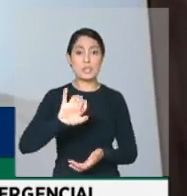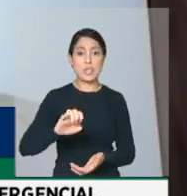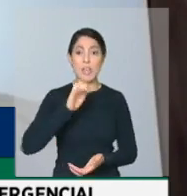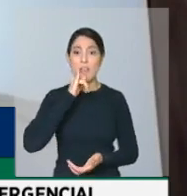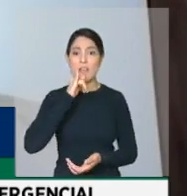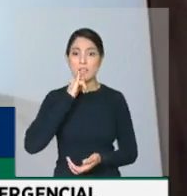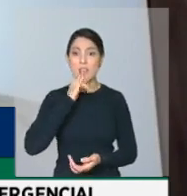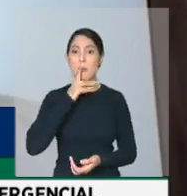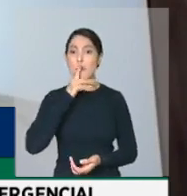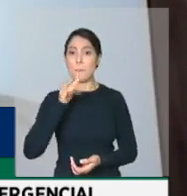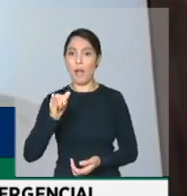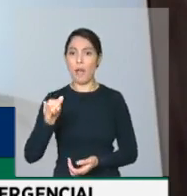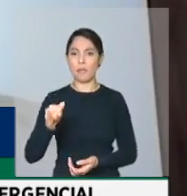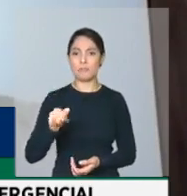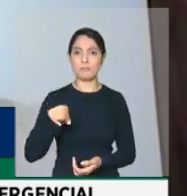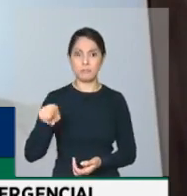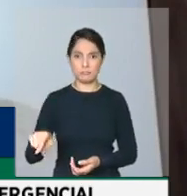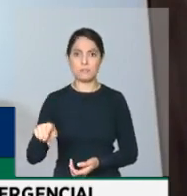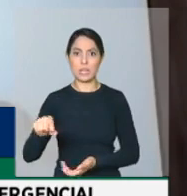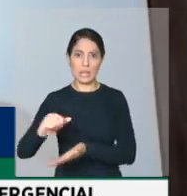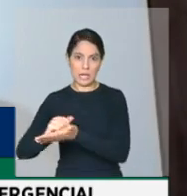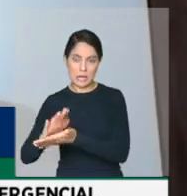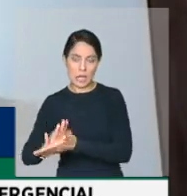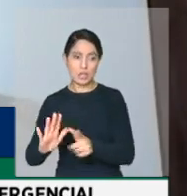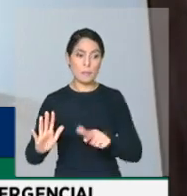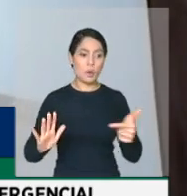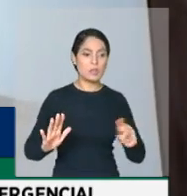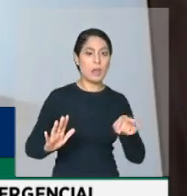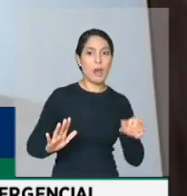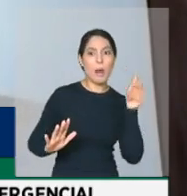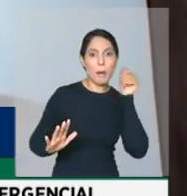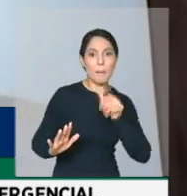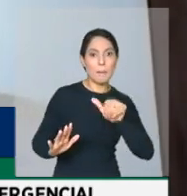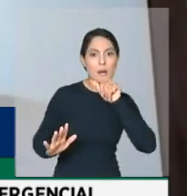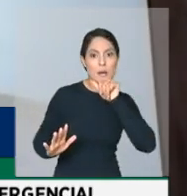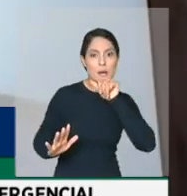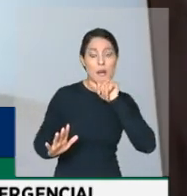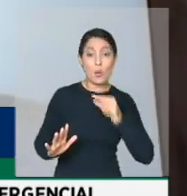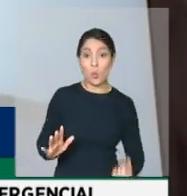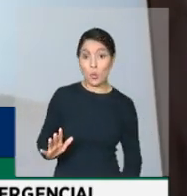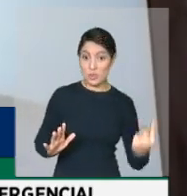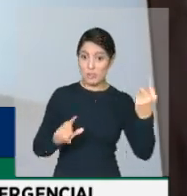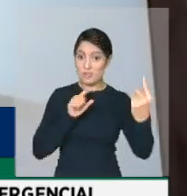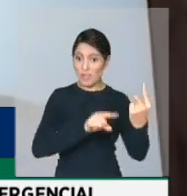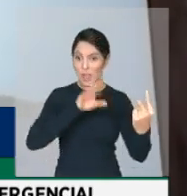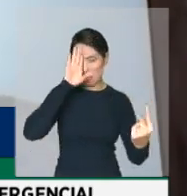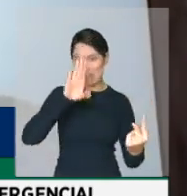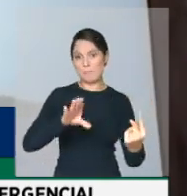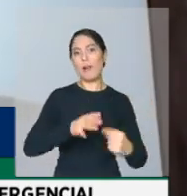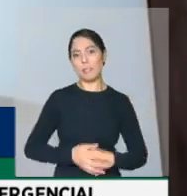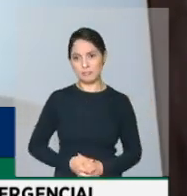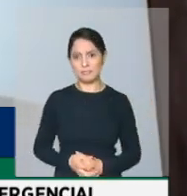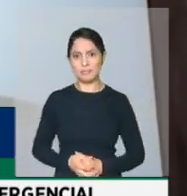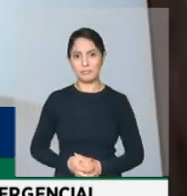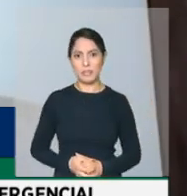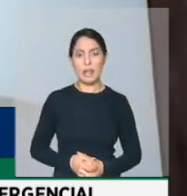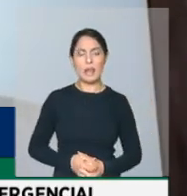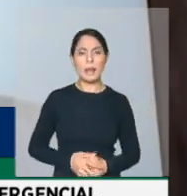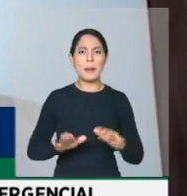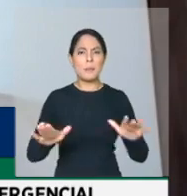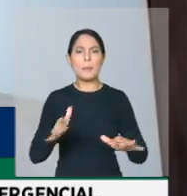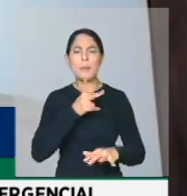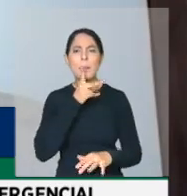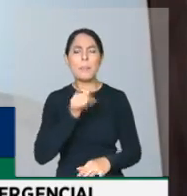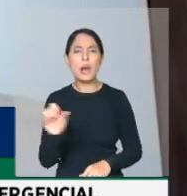pai, deverá prevalecer. A fim de resguardar, contudo, os pais solteiros para que não sejam injustamente